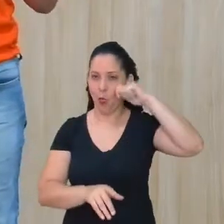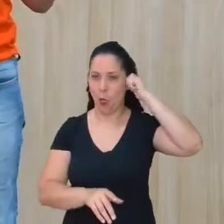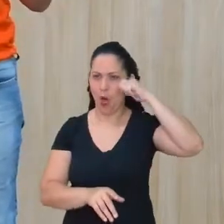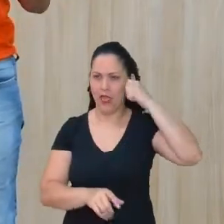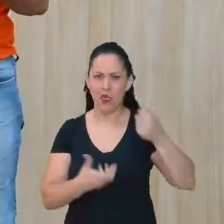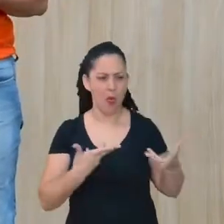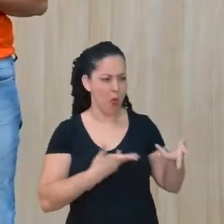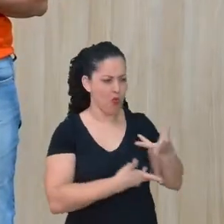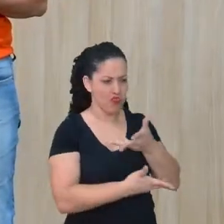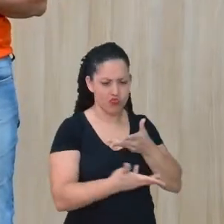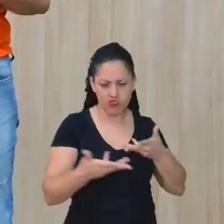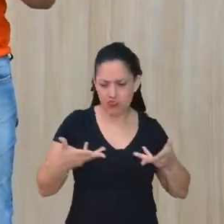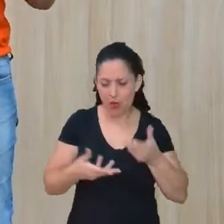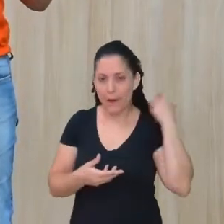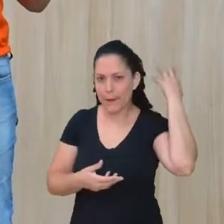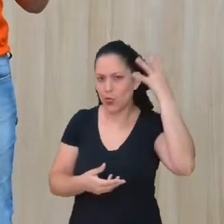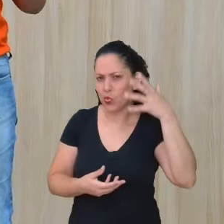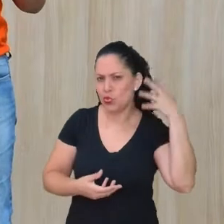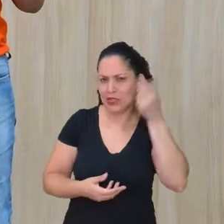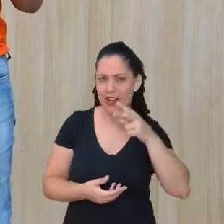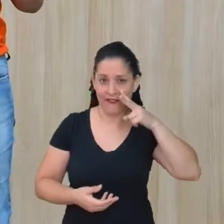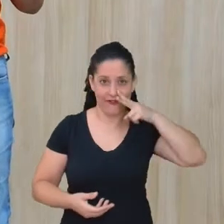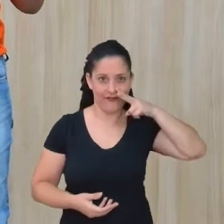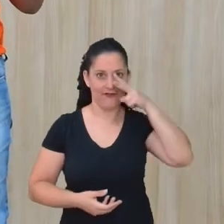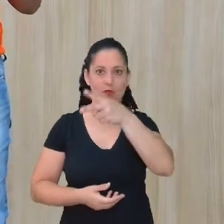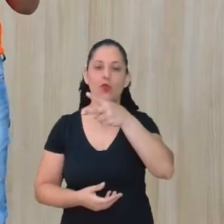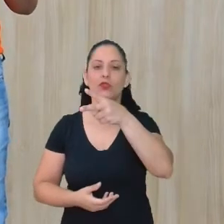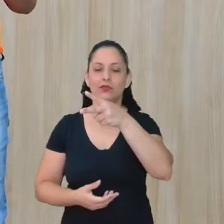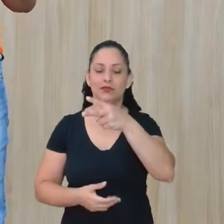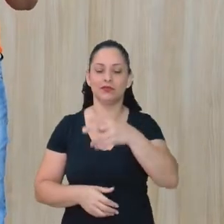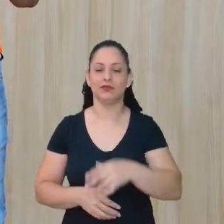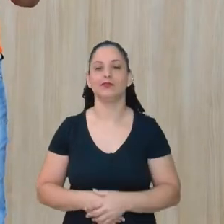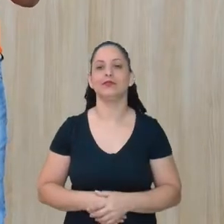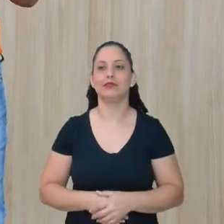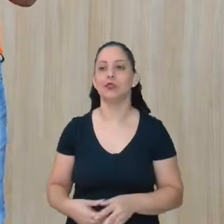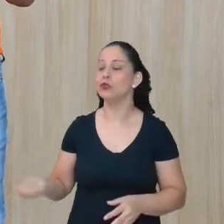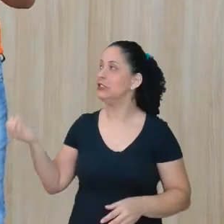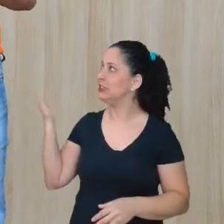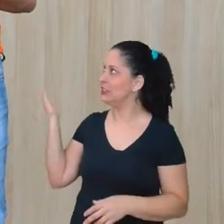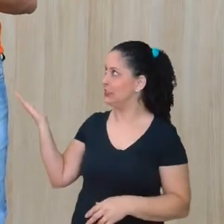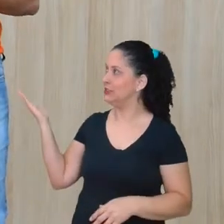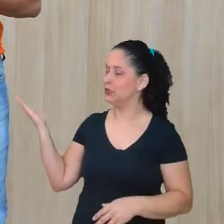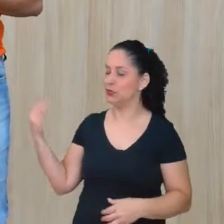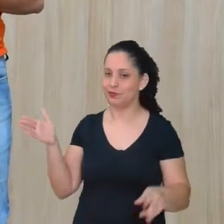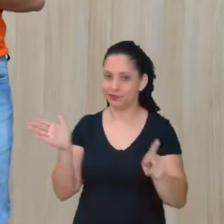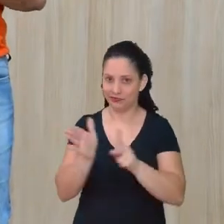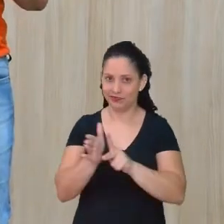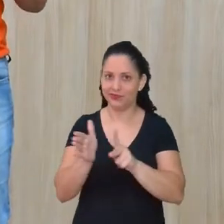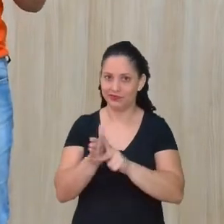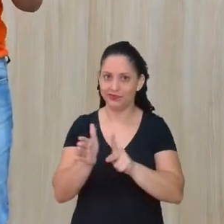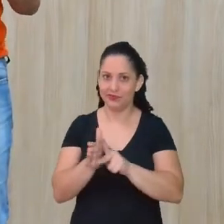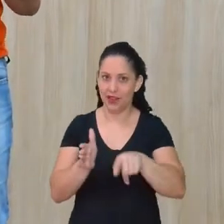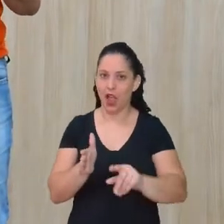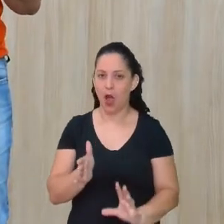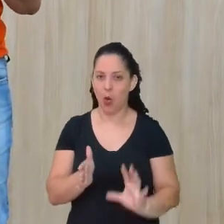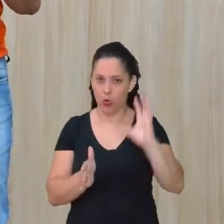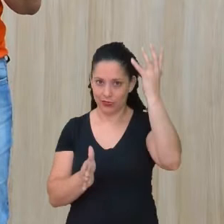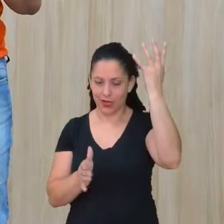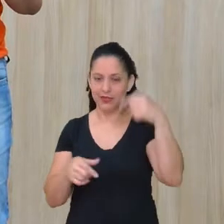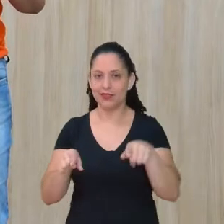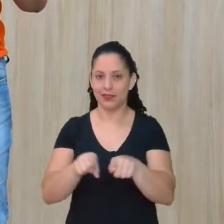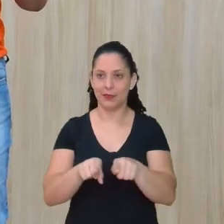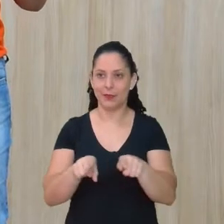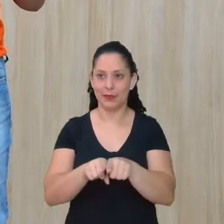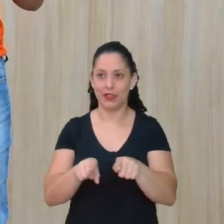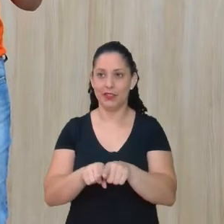tudo isso, uma música muito forte. Então, isso é bem típico também. Isso pode ocorrer no teatro